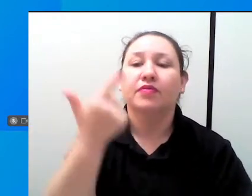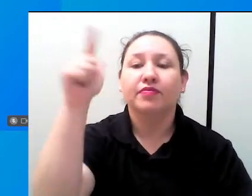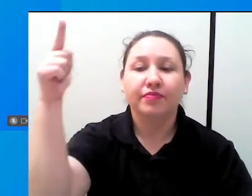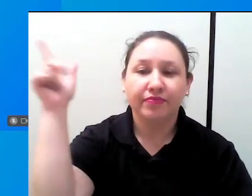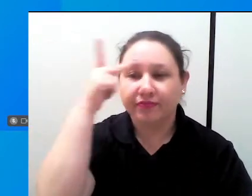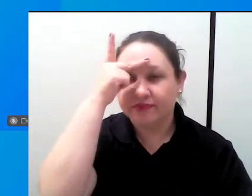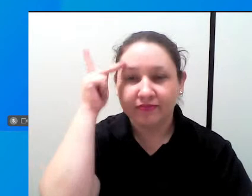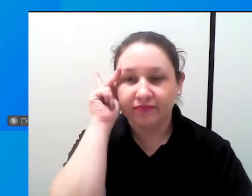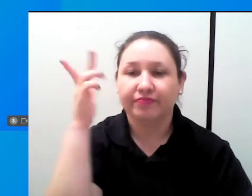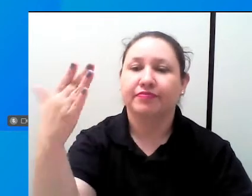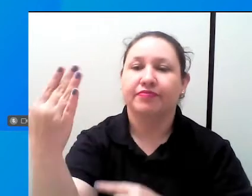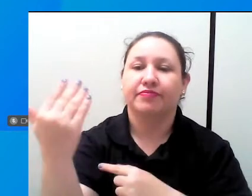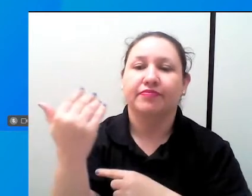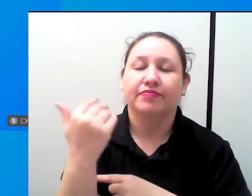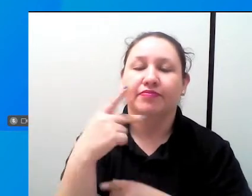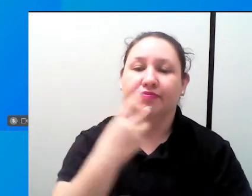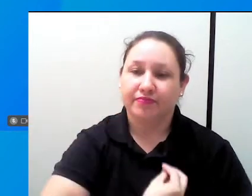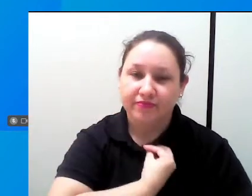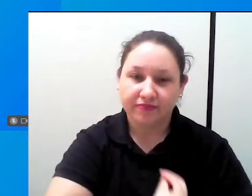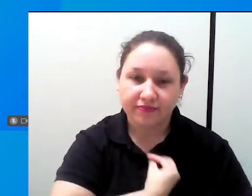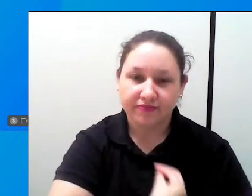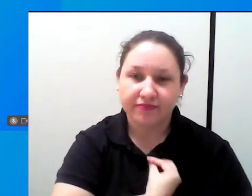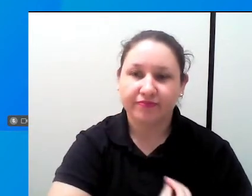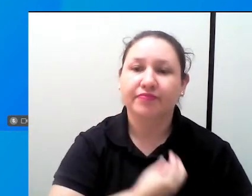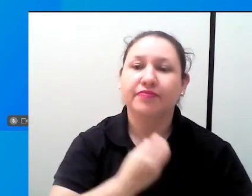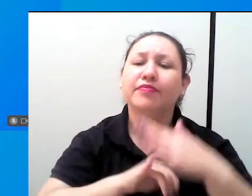Cleiton, né, de Oliveira, lá do Campos